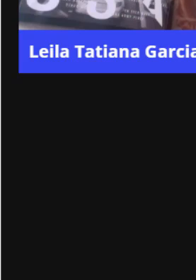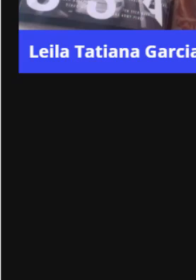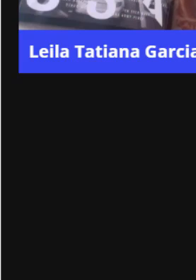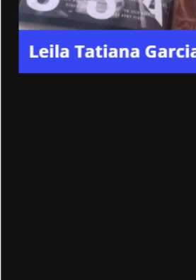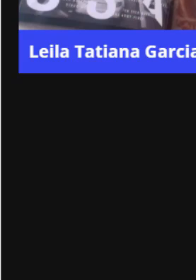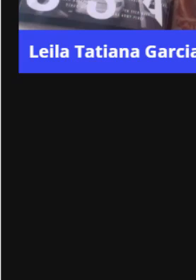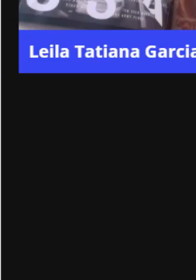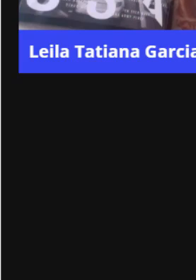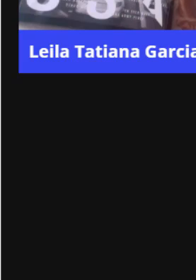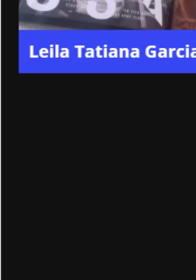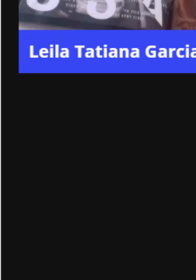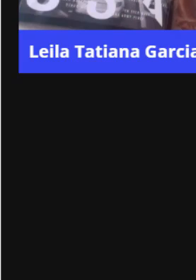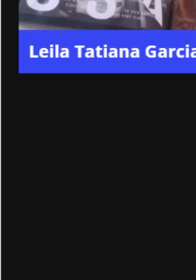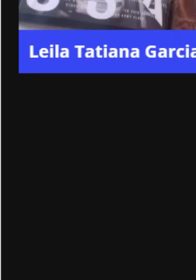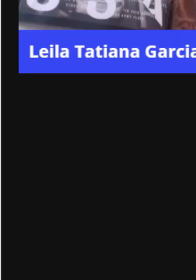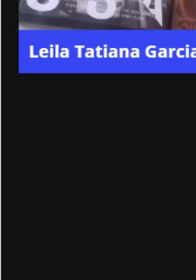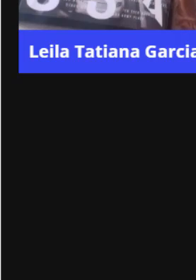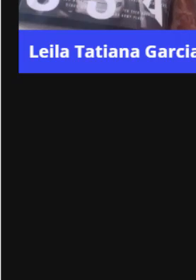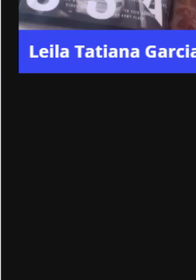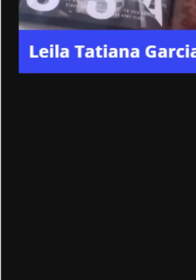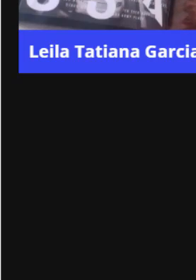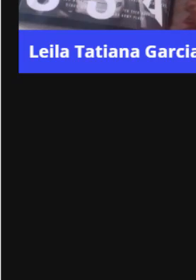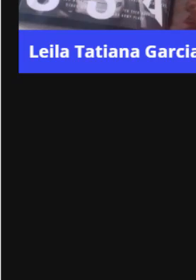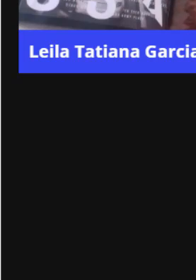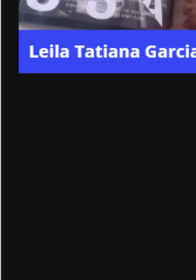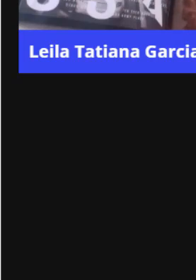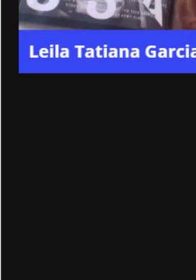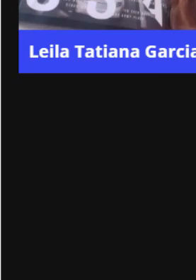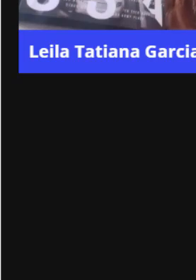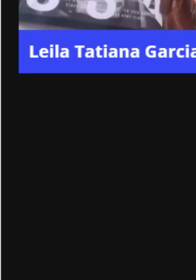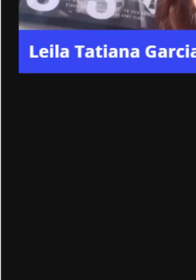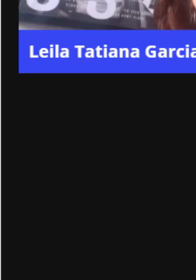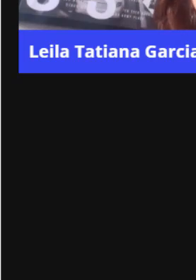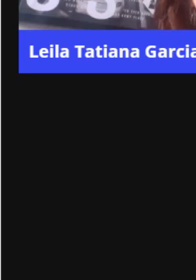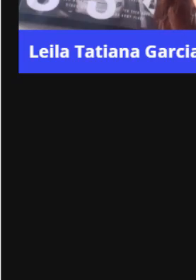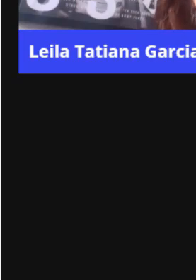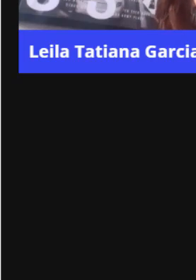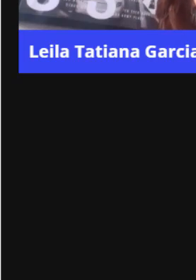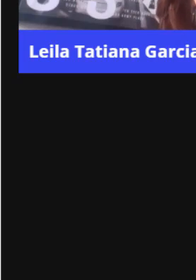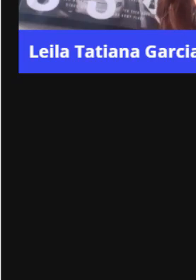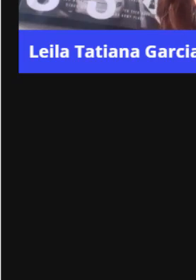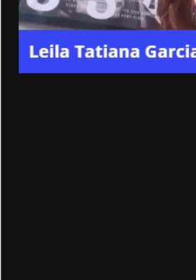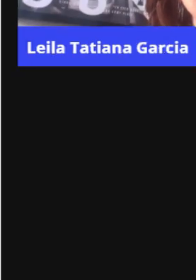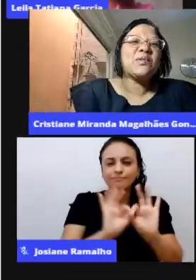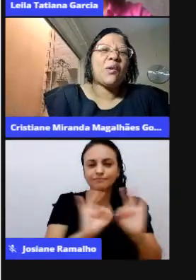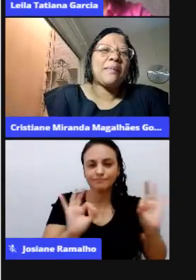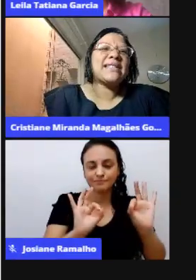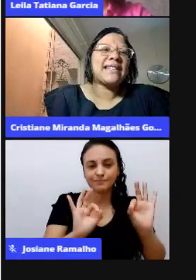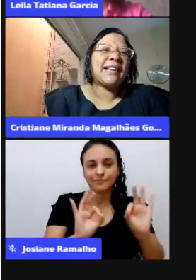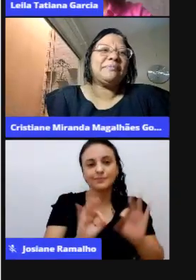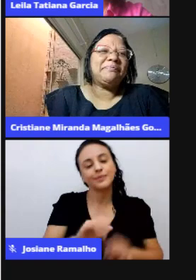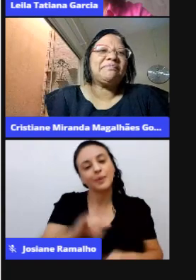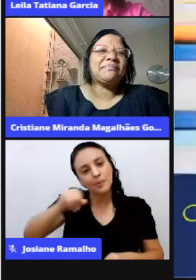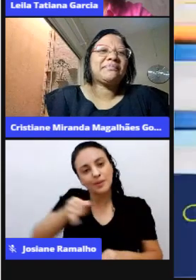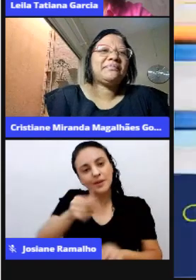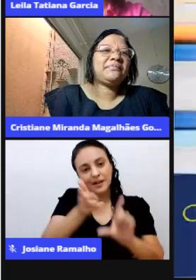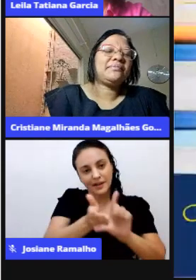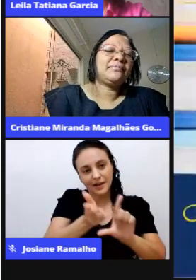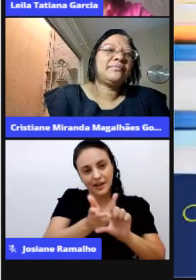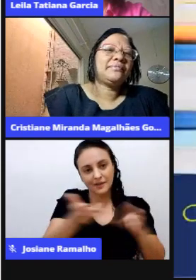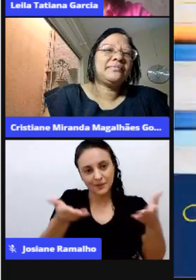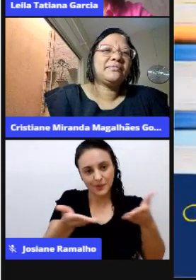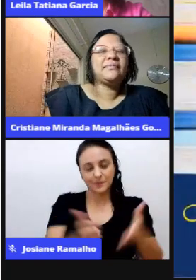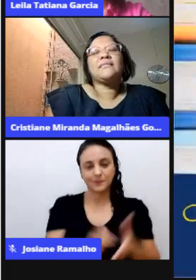vocês possam discutir, aproveitar dessa live com a gente. Então, vamos começar.